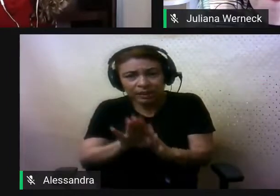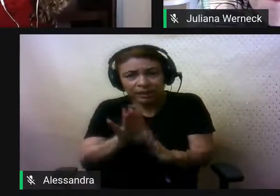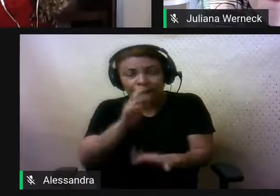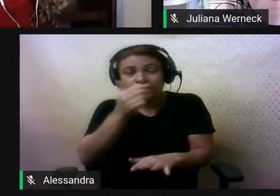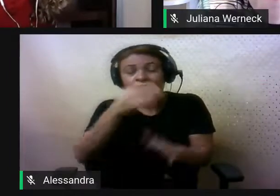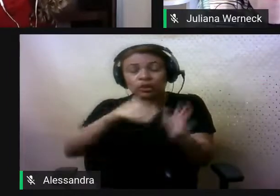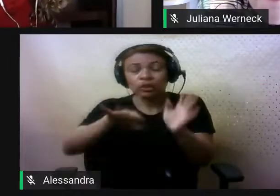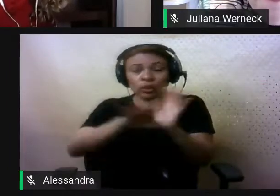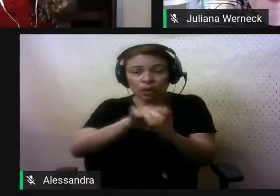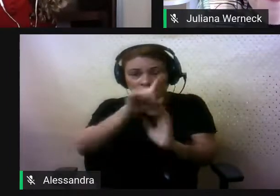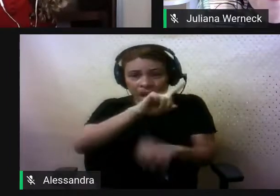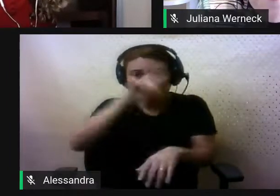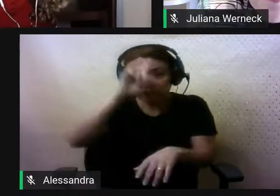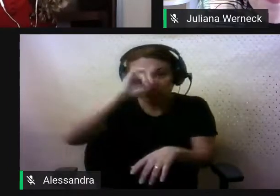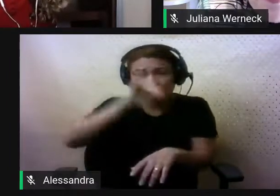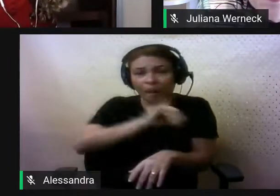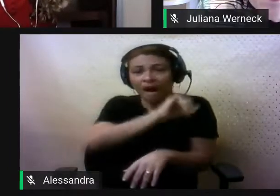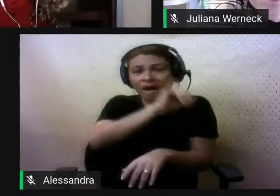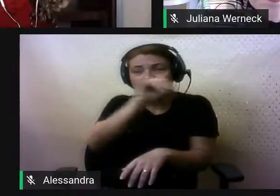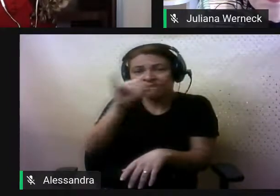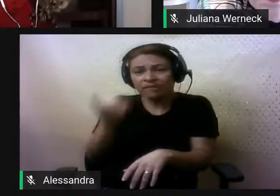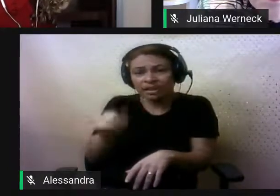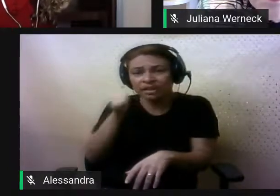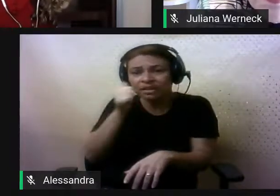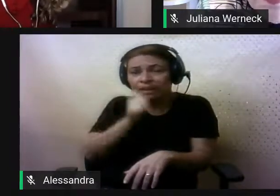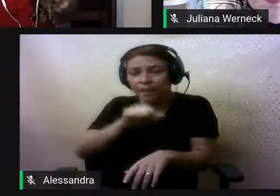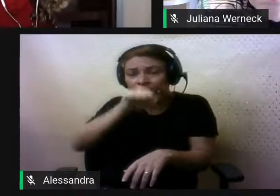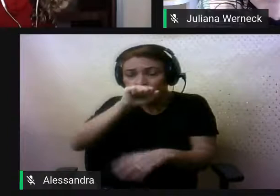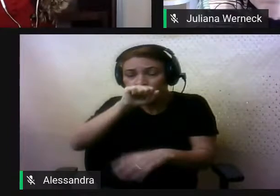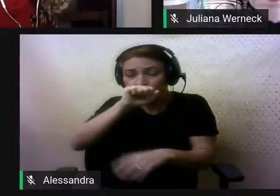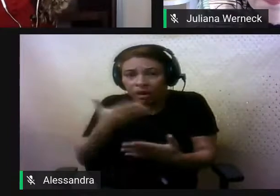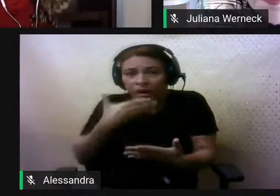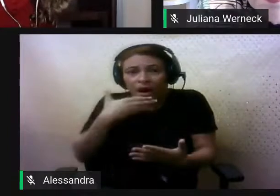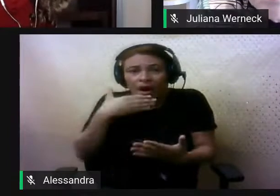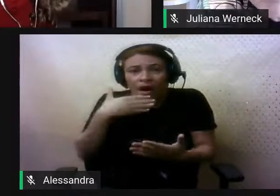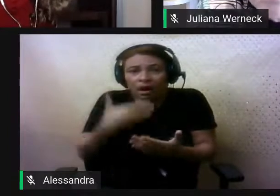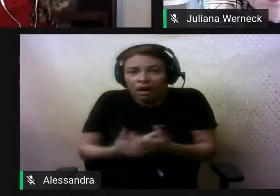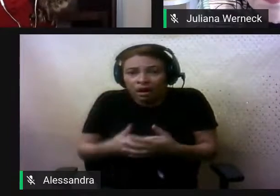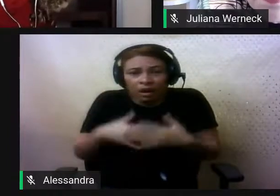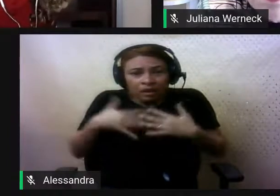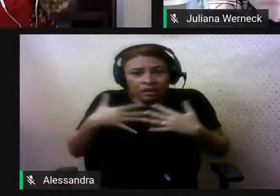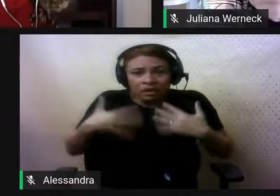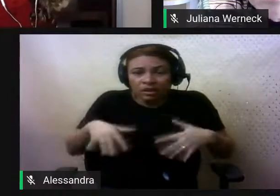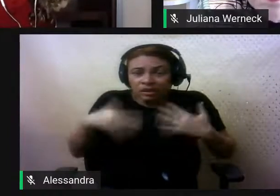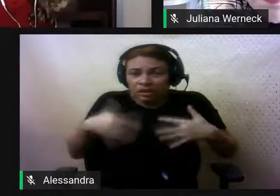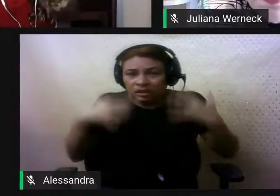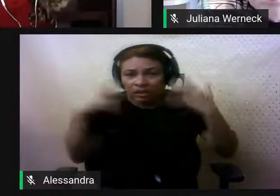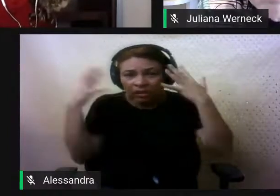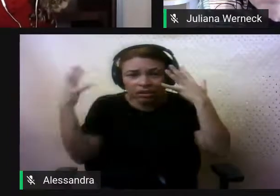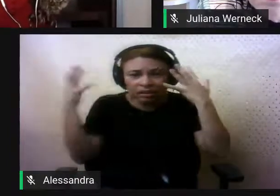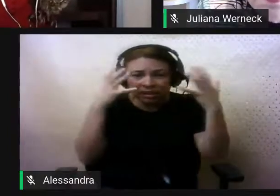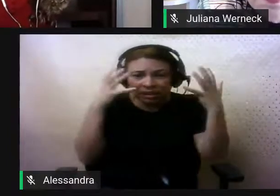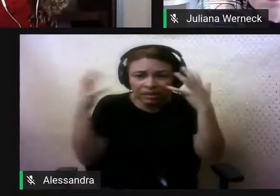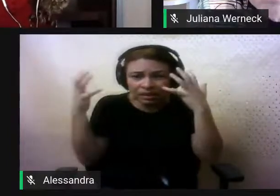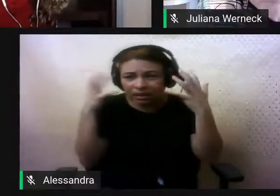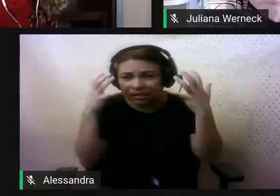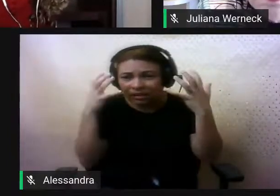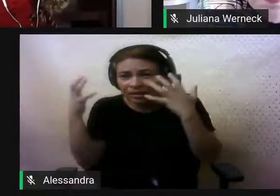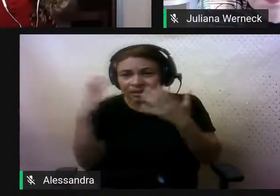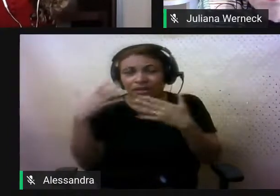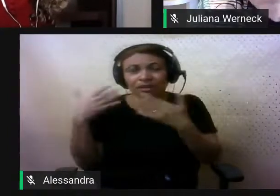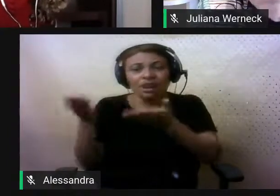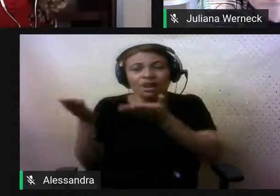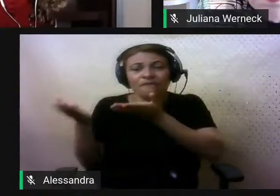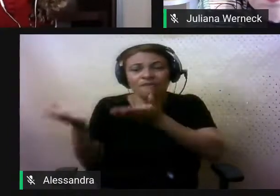tinha acontecido. Ela ficou em choque no primeiro momento, ficou desesperada, pediu para levarem ela para o hospital